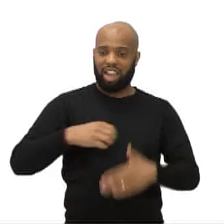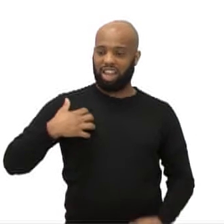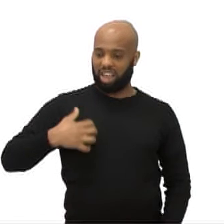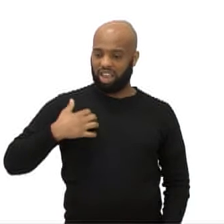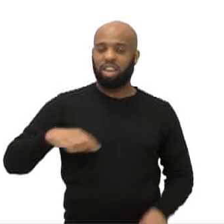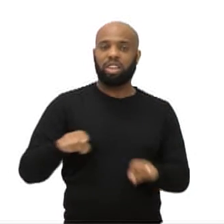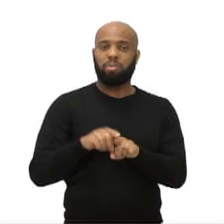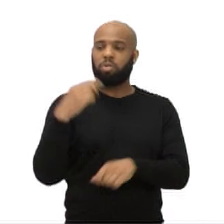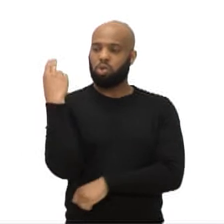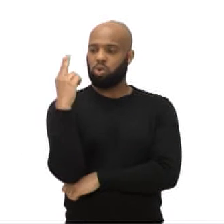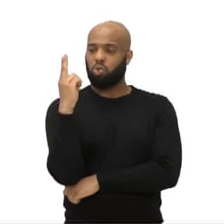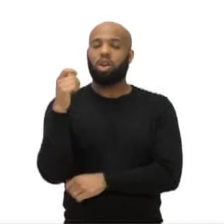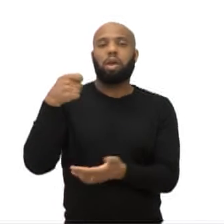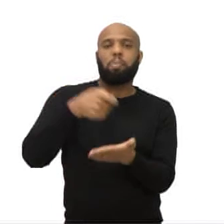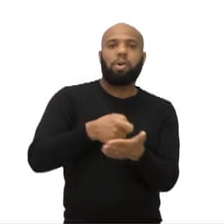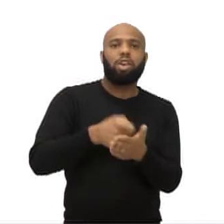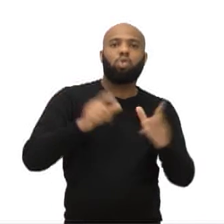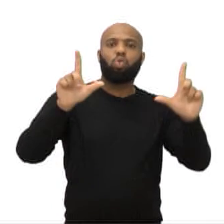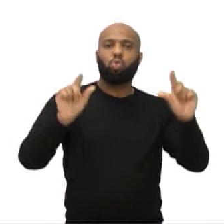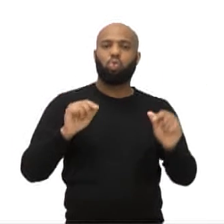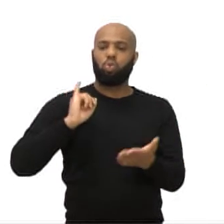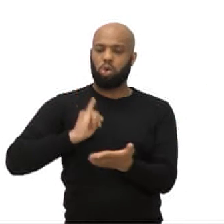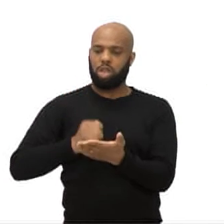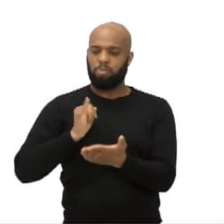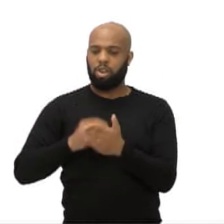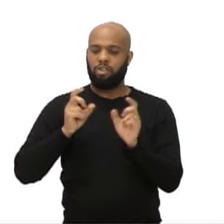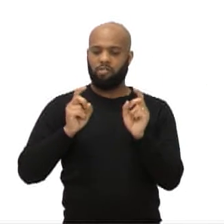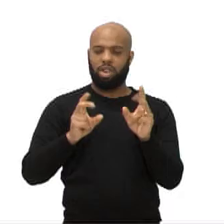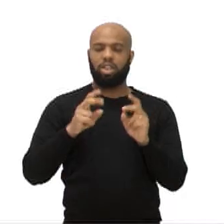pagar menos impostos para ser vendida no Brasil.